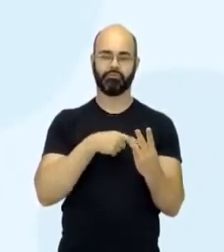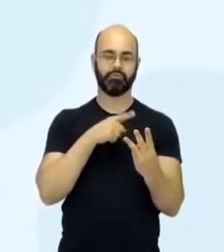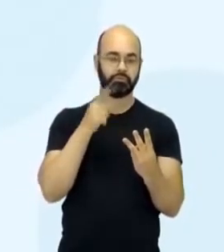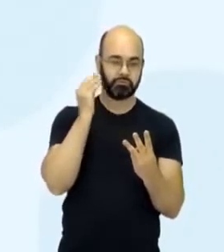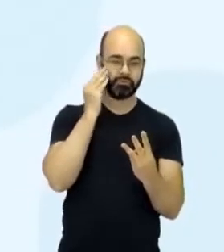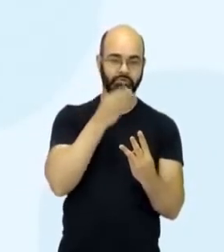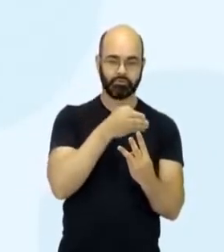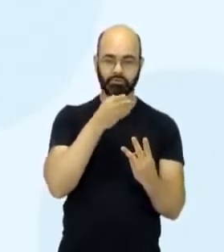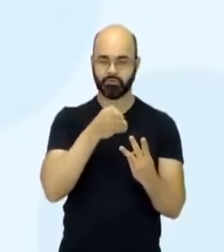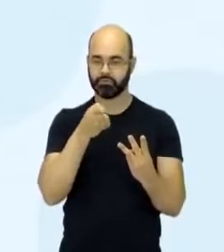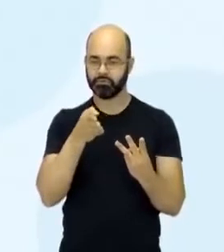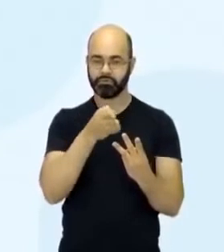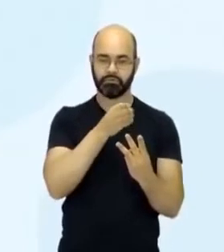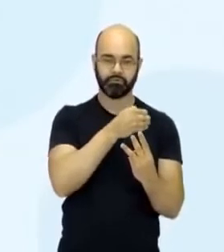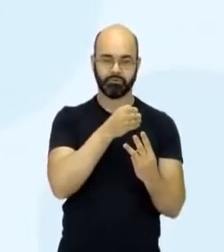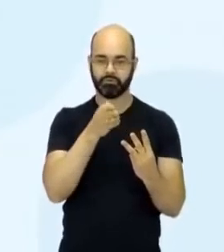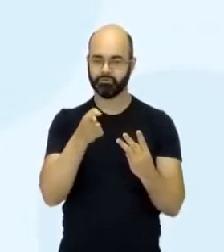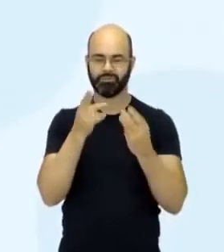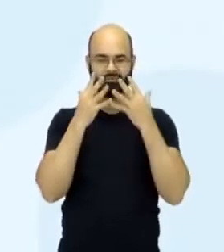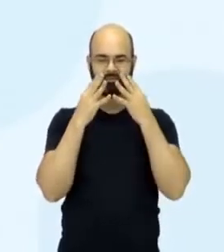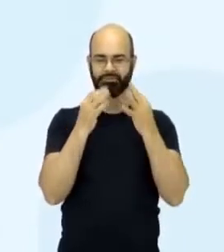aqui que estamos lendo, tá bom?